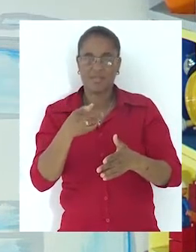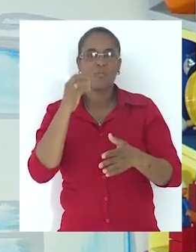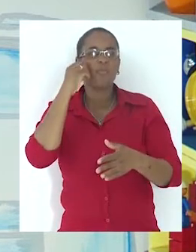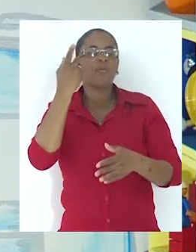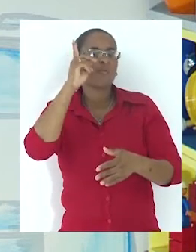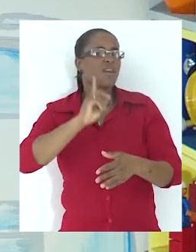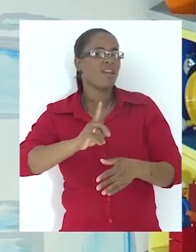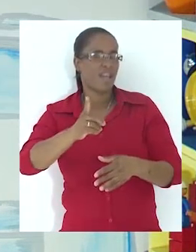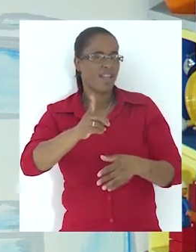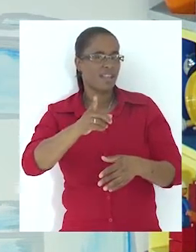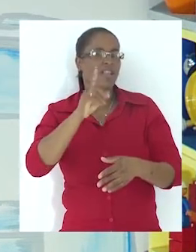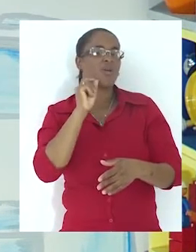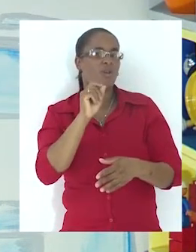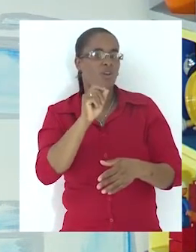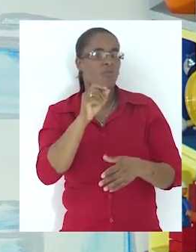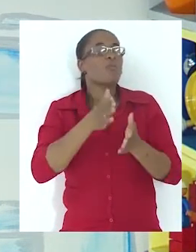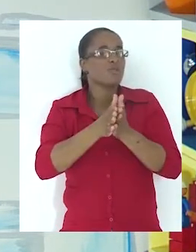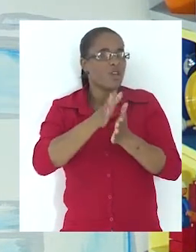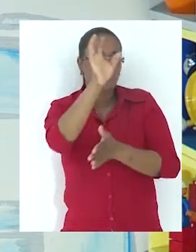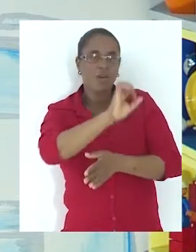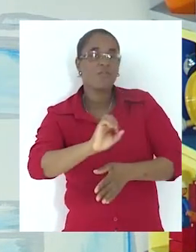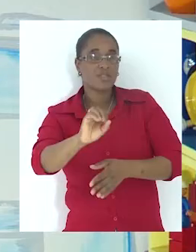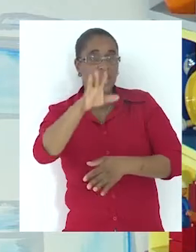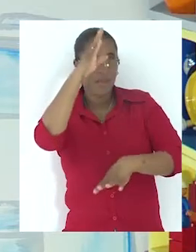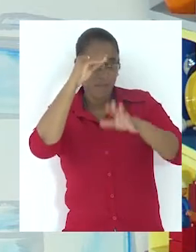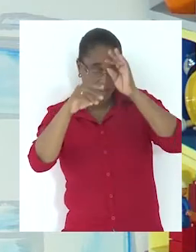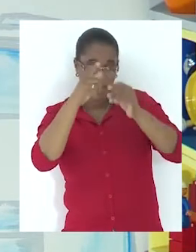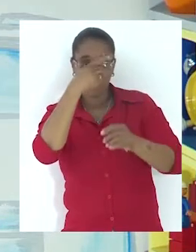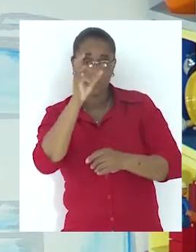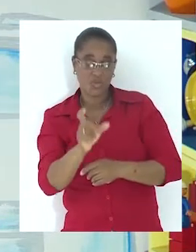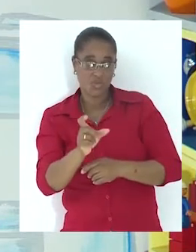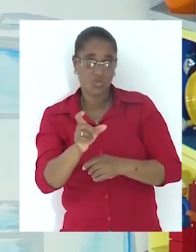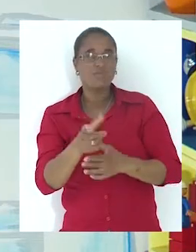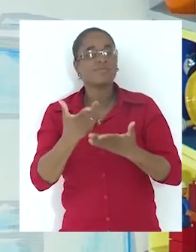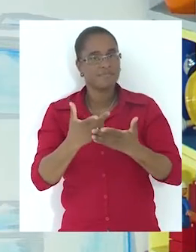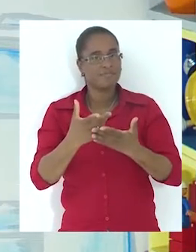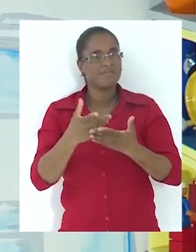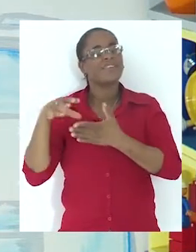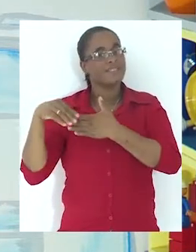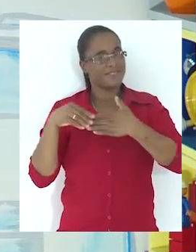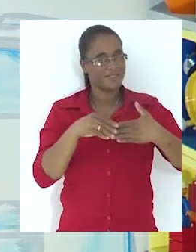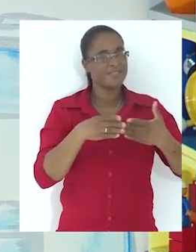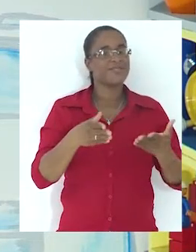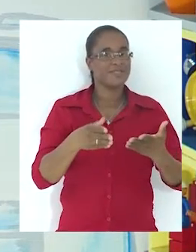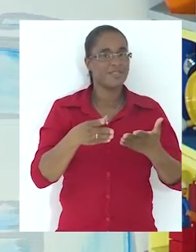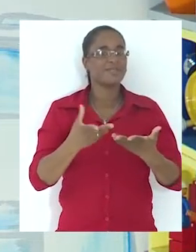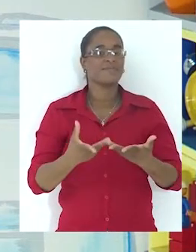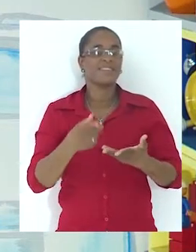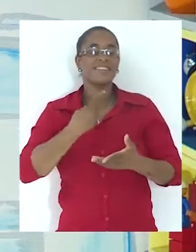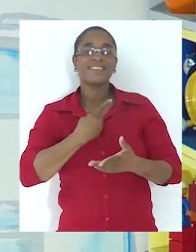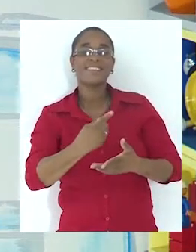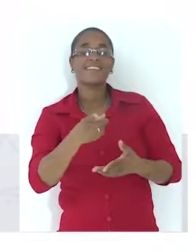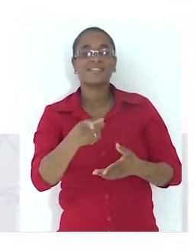Uma oportunidade para vocês aprenderem o nome da pessoa que nos dirige, não é? Então,